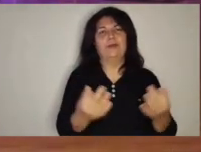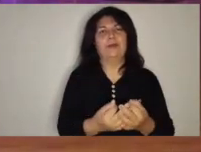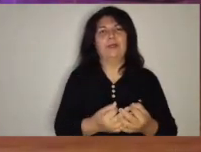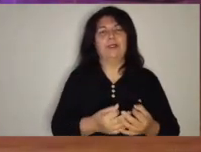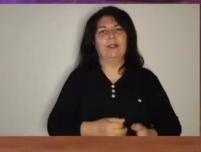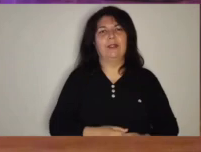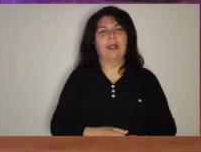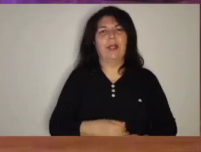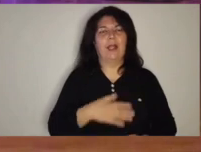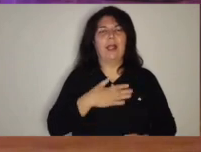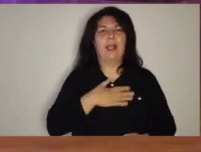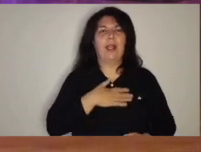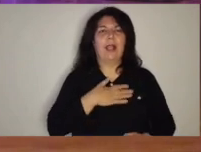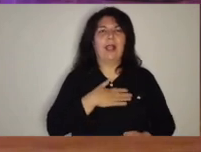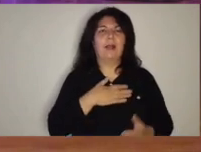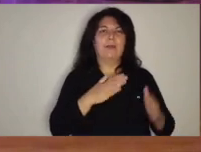família.